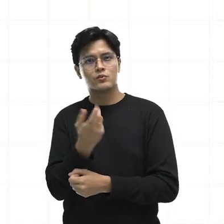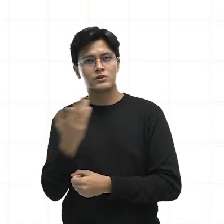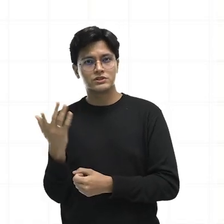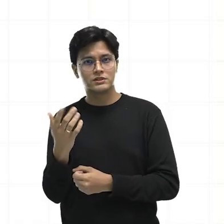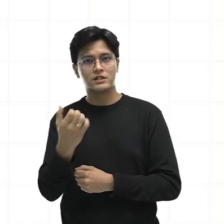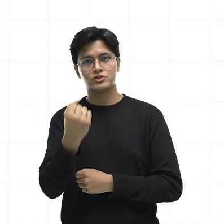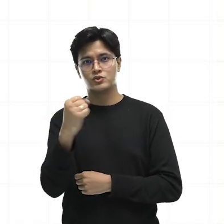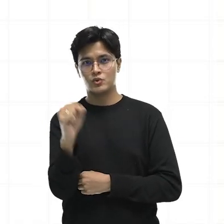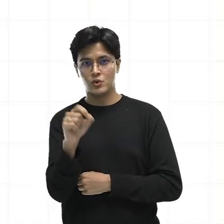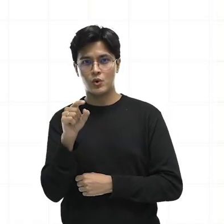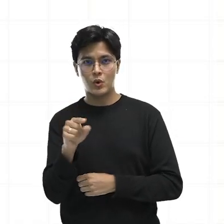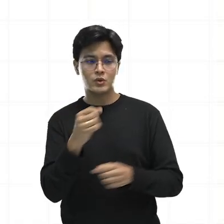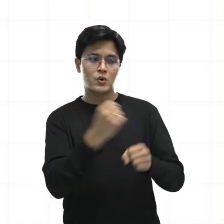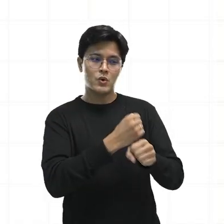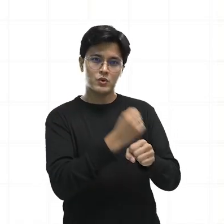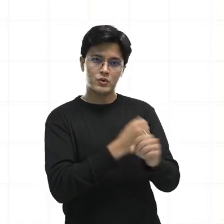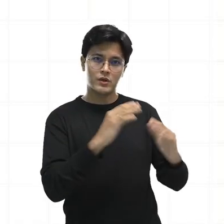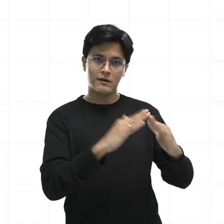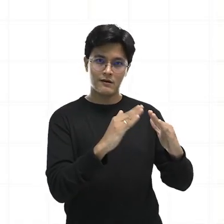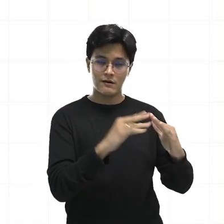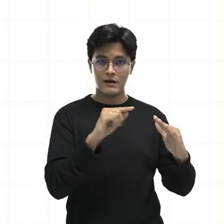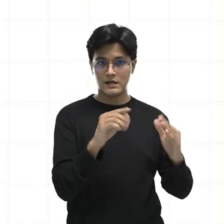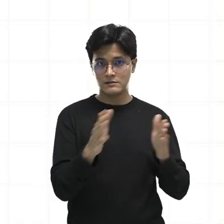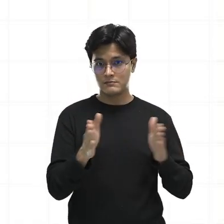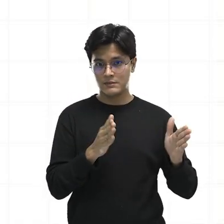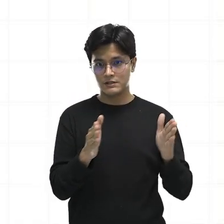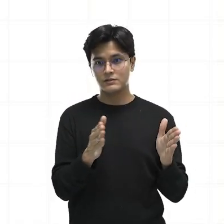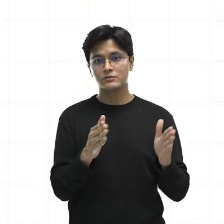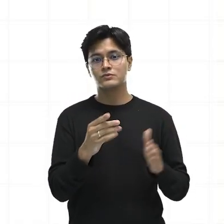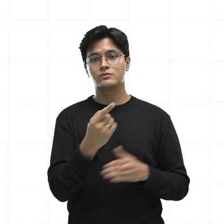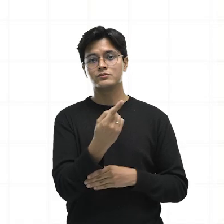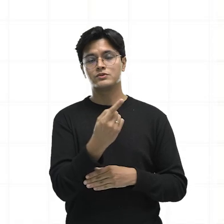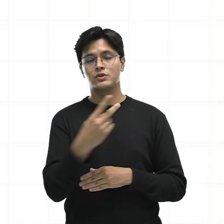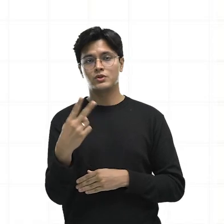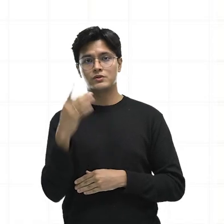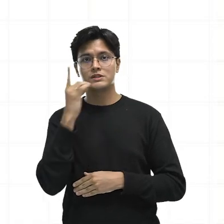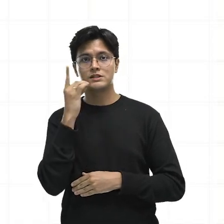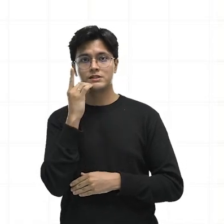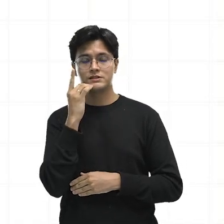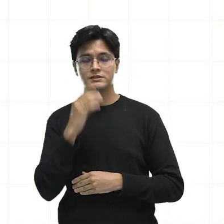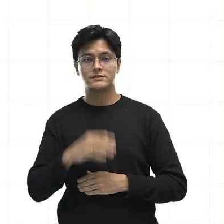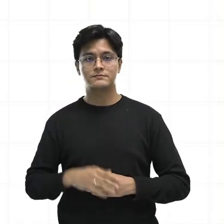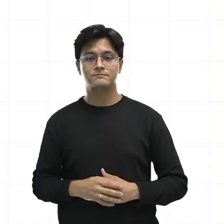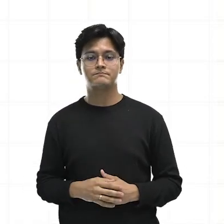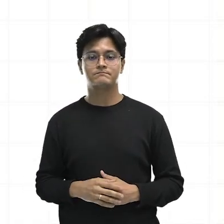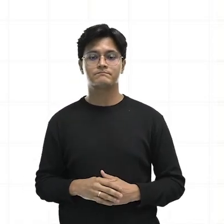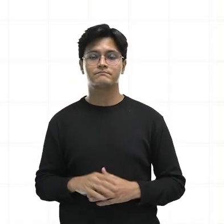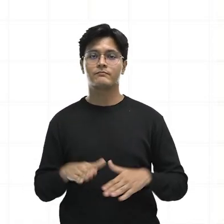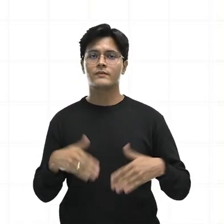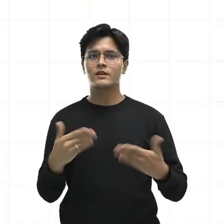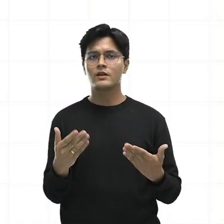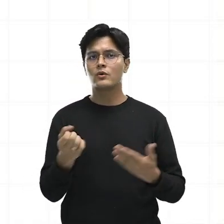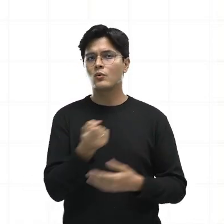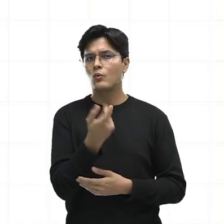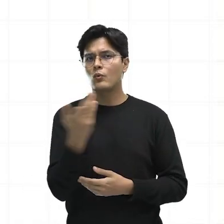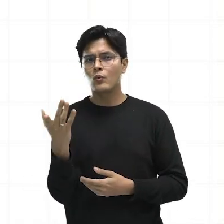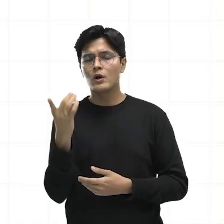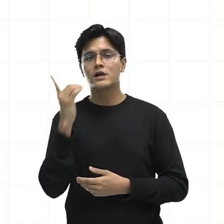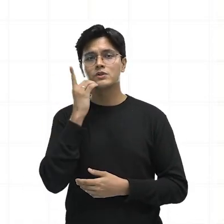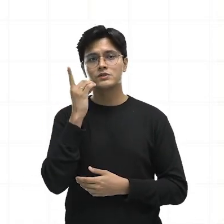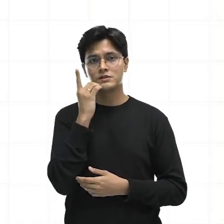Beleza? Quantos dias, ó, vou deixar a minha variável aqui. Quantos